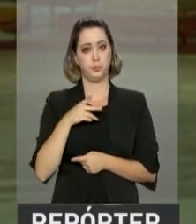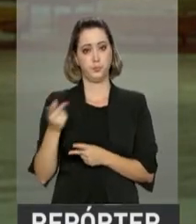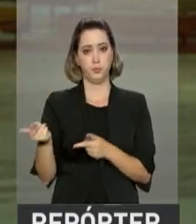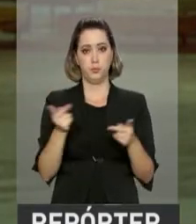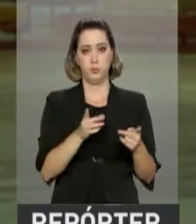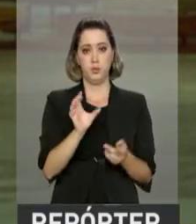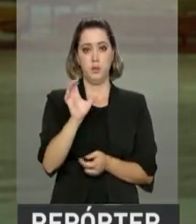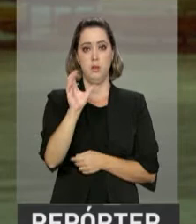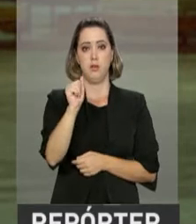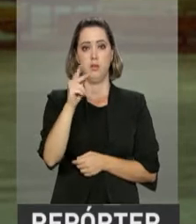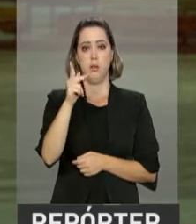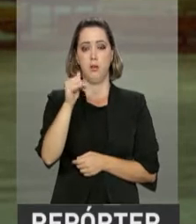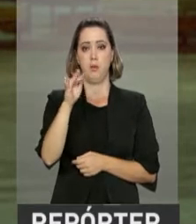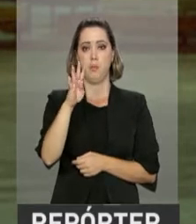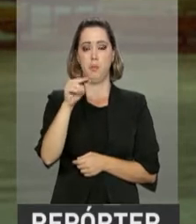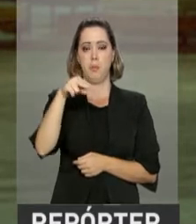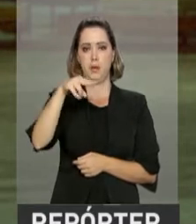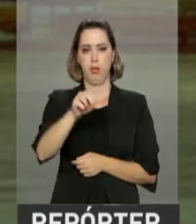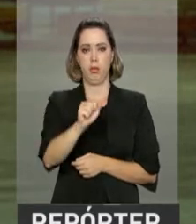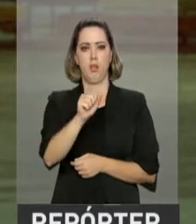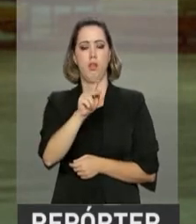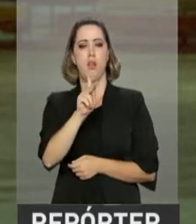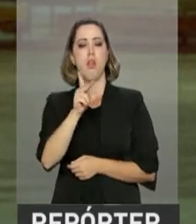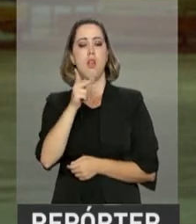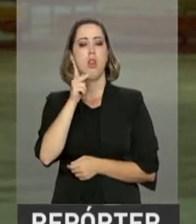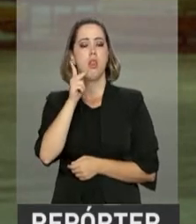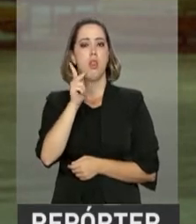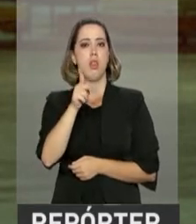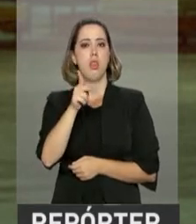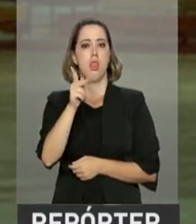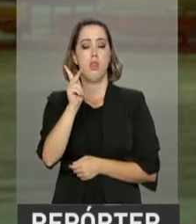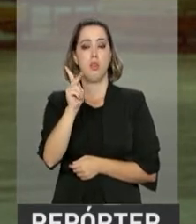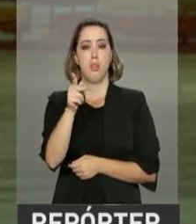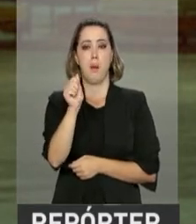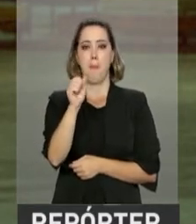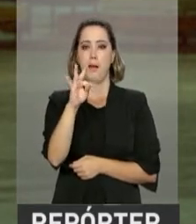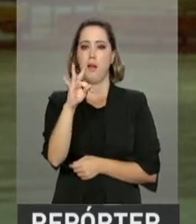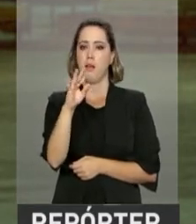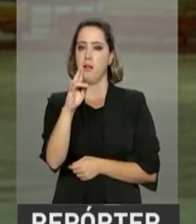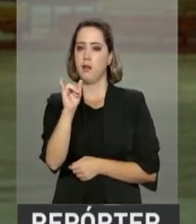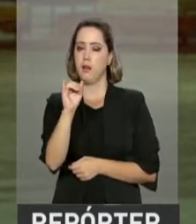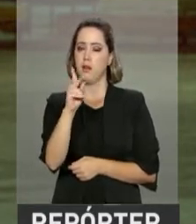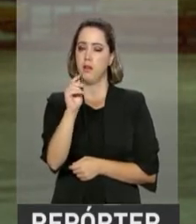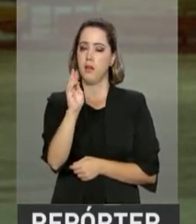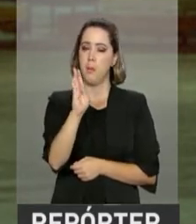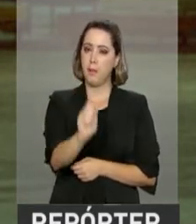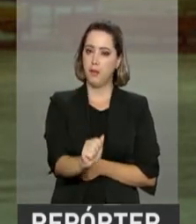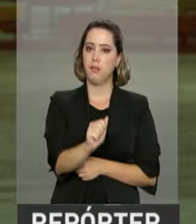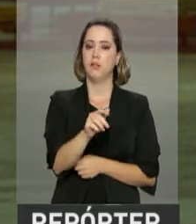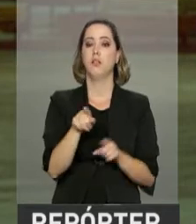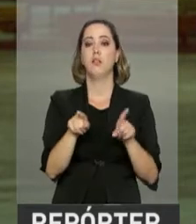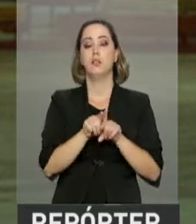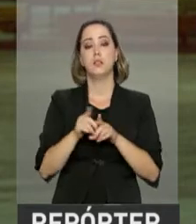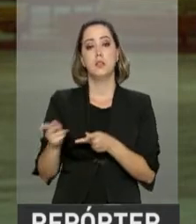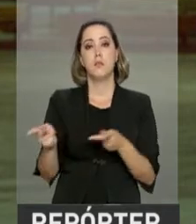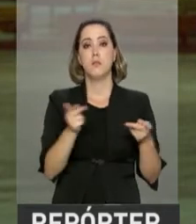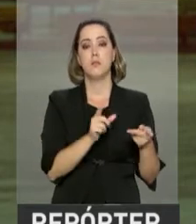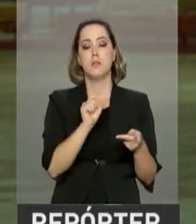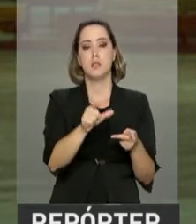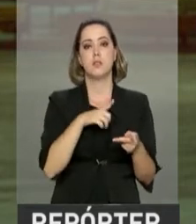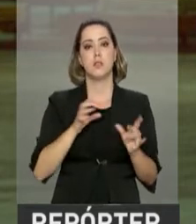campina grande monteiro na paraíba e sertânia em pernambuco em campina grande o presidente visita o complexo